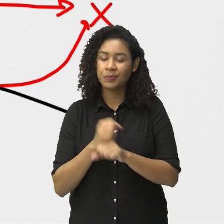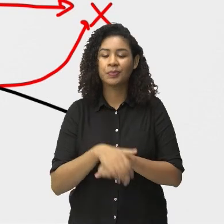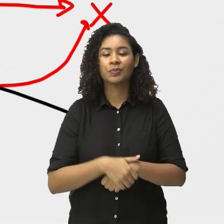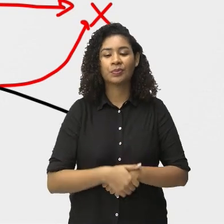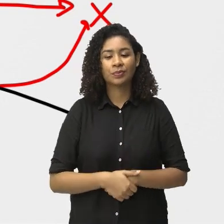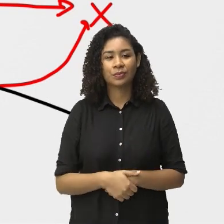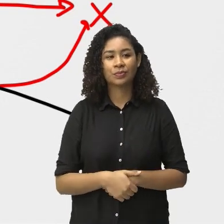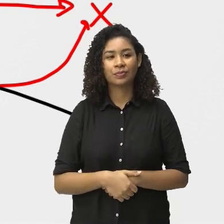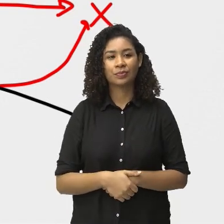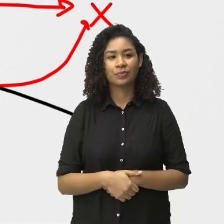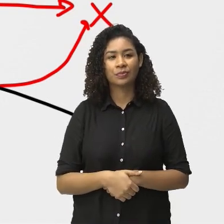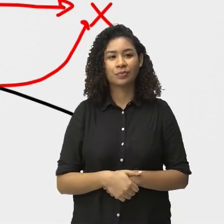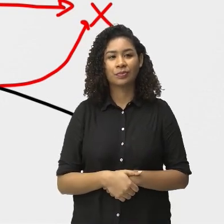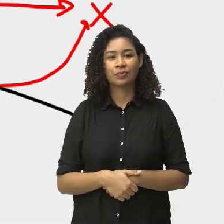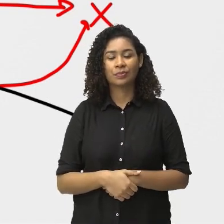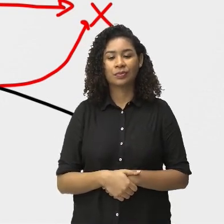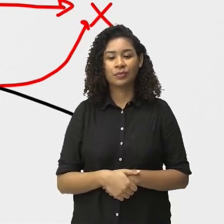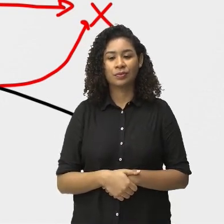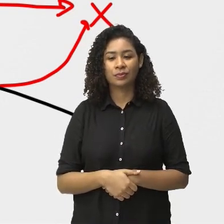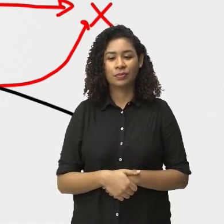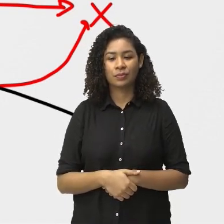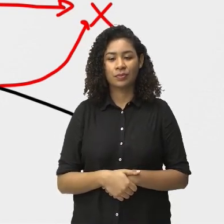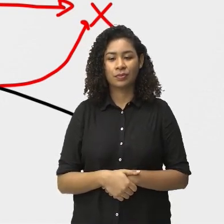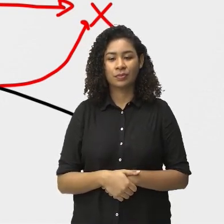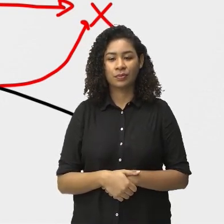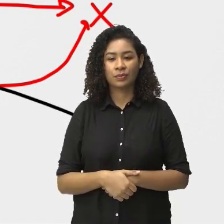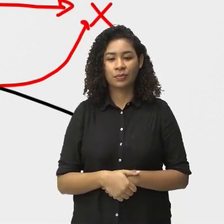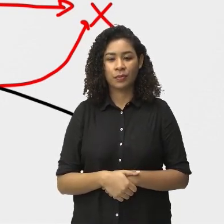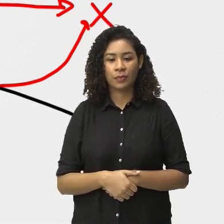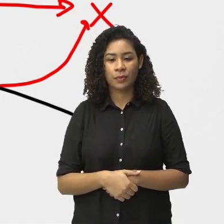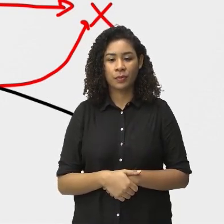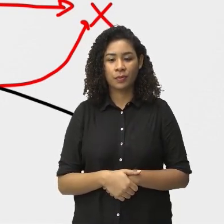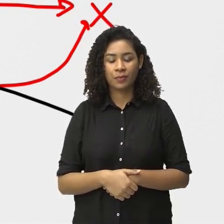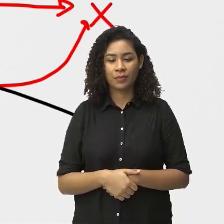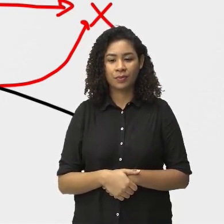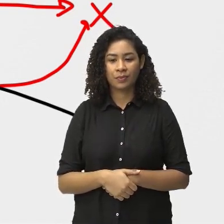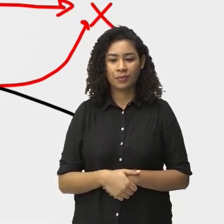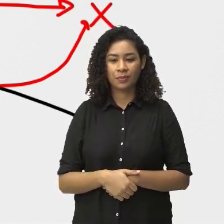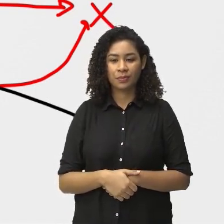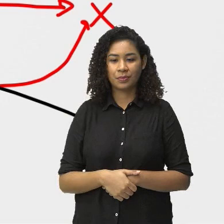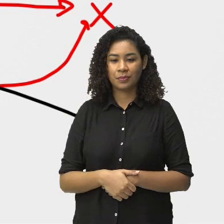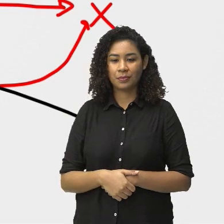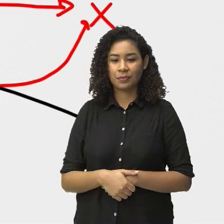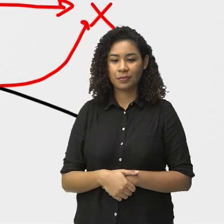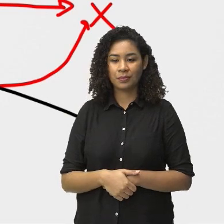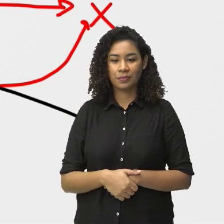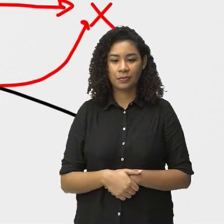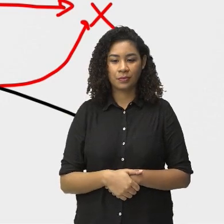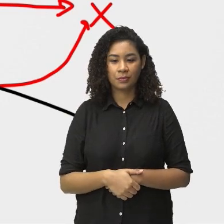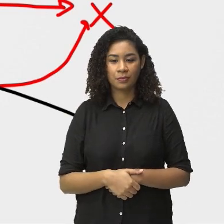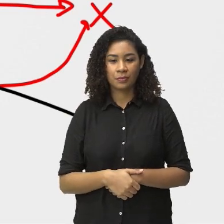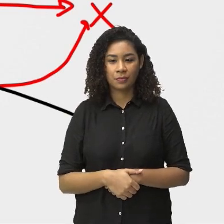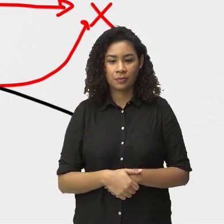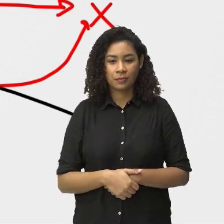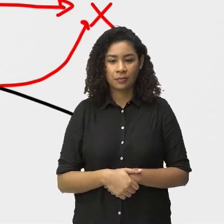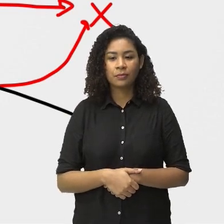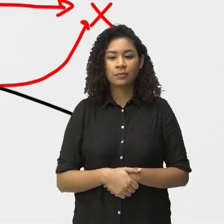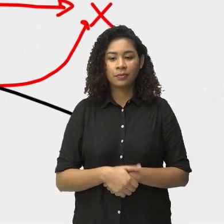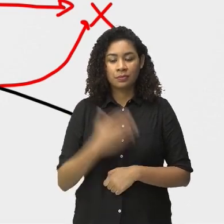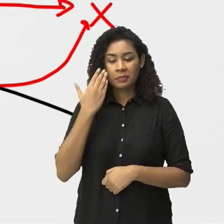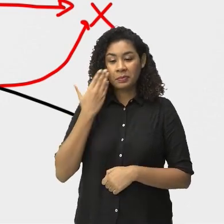Essa será a nossa distância do ponto P à reta R que foi dada. 14,